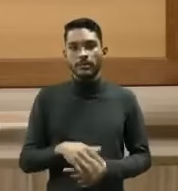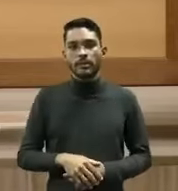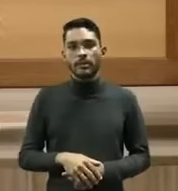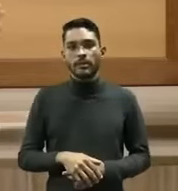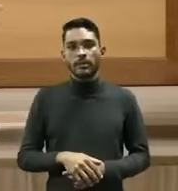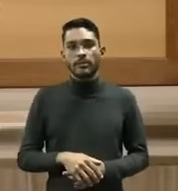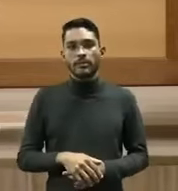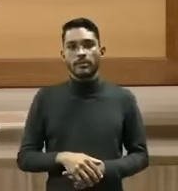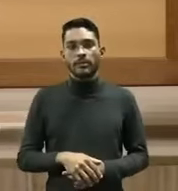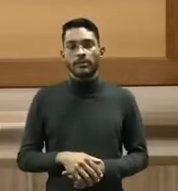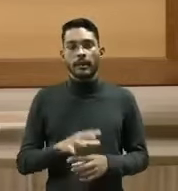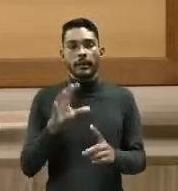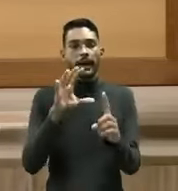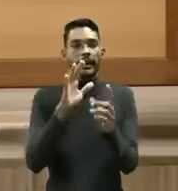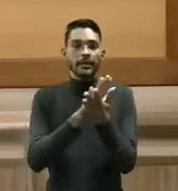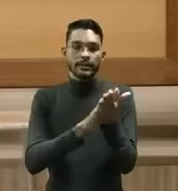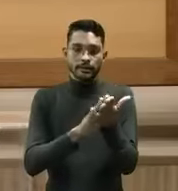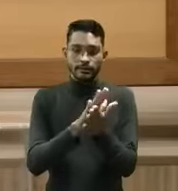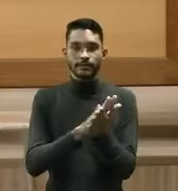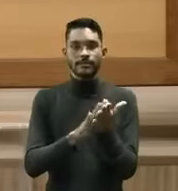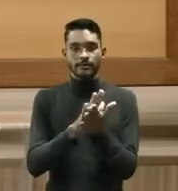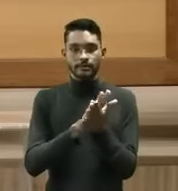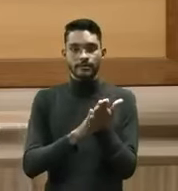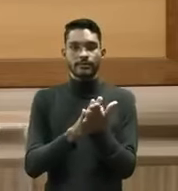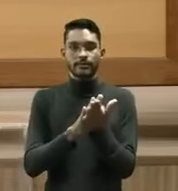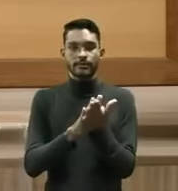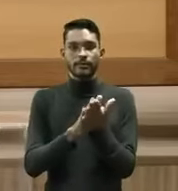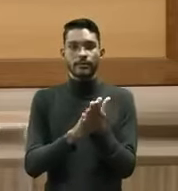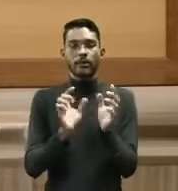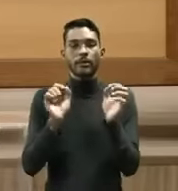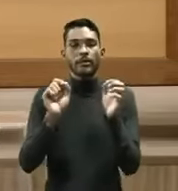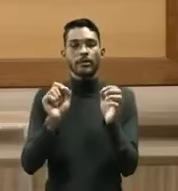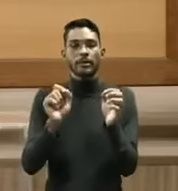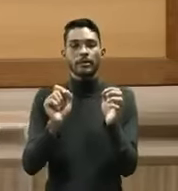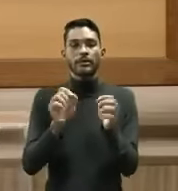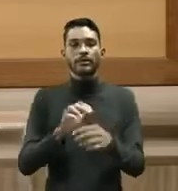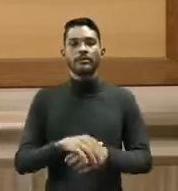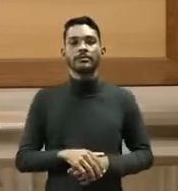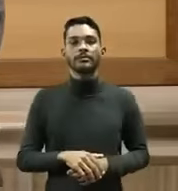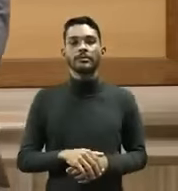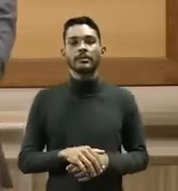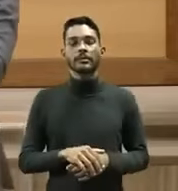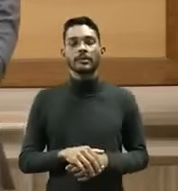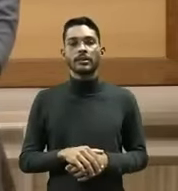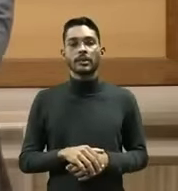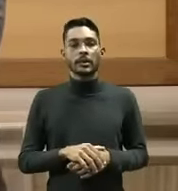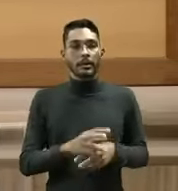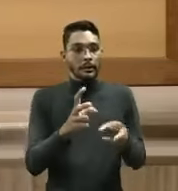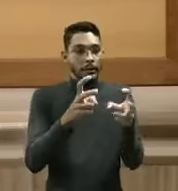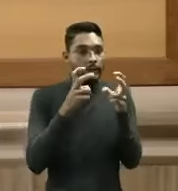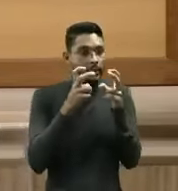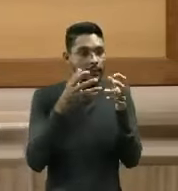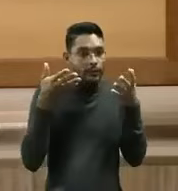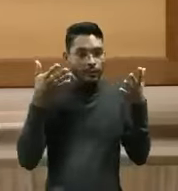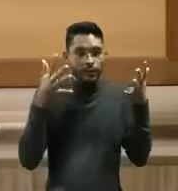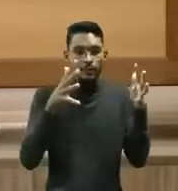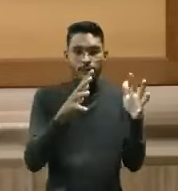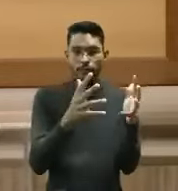nada Ouçam bem isso aqui o que me surpreende na igreja de Laudiceia é que a igreja de